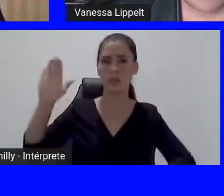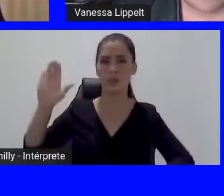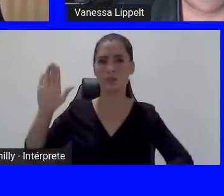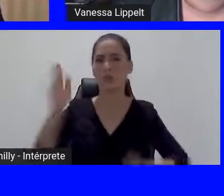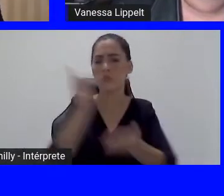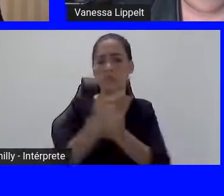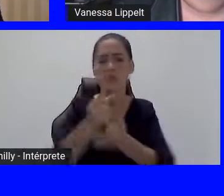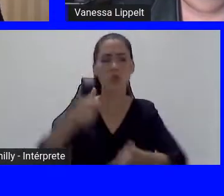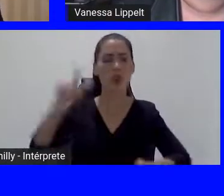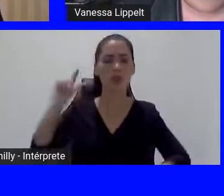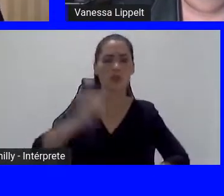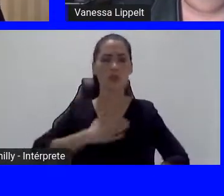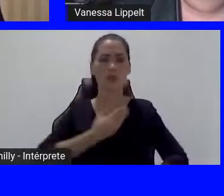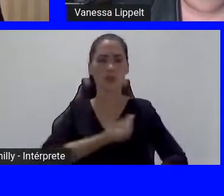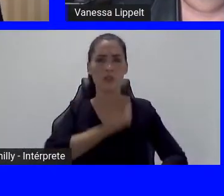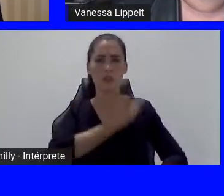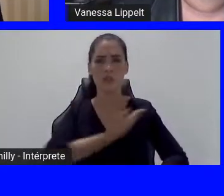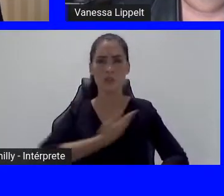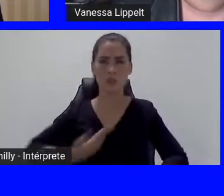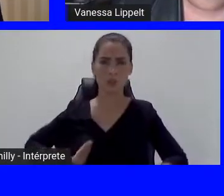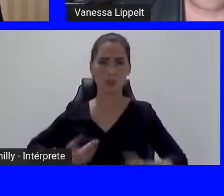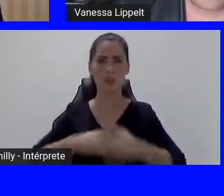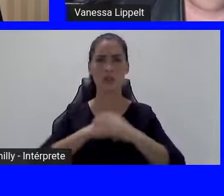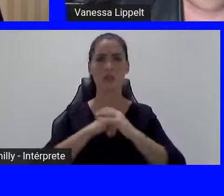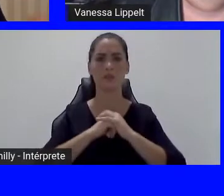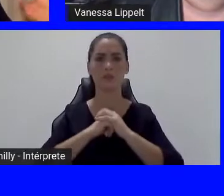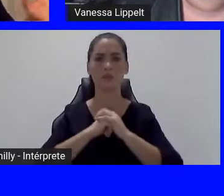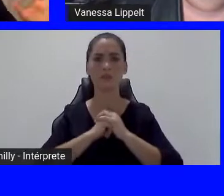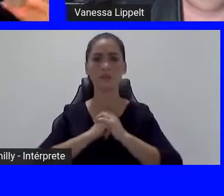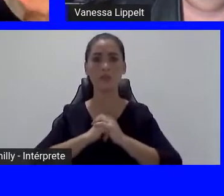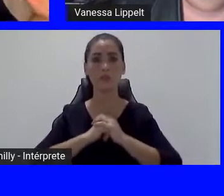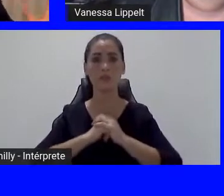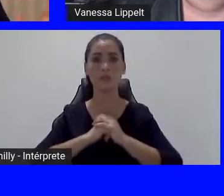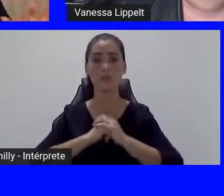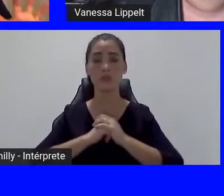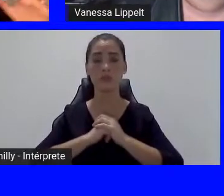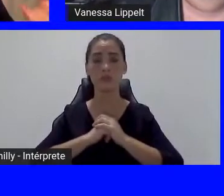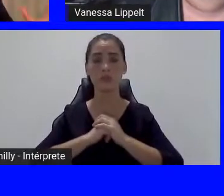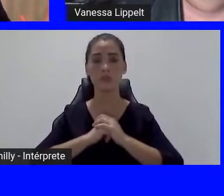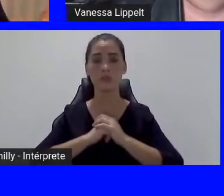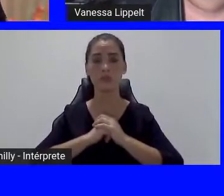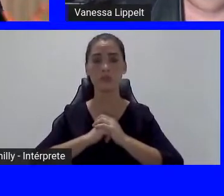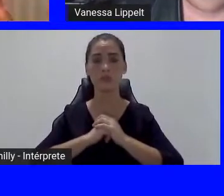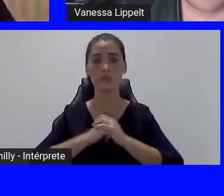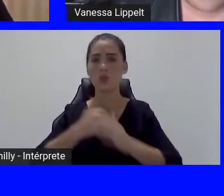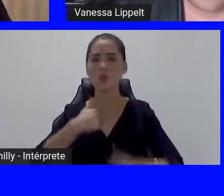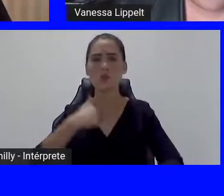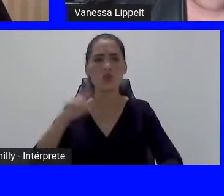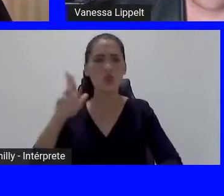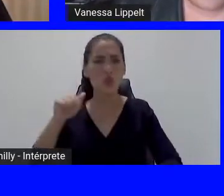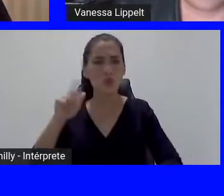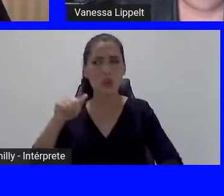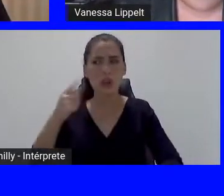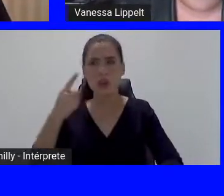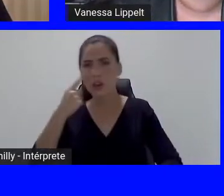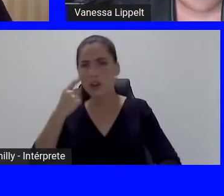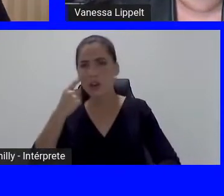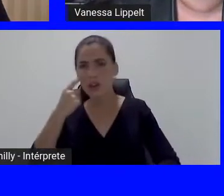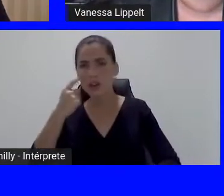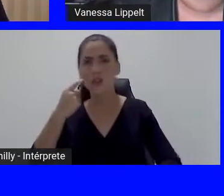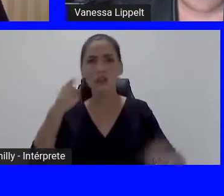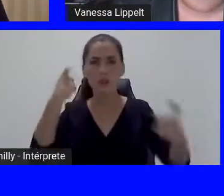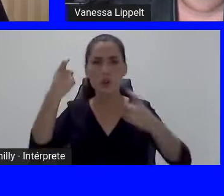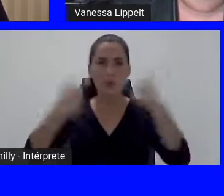2 anos a gente tem campanha no país. Eu nunca vi uma discussão, uma preocupação tão grande com uma eleição